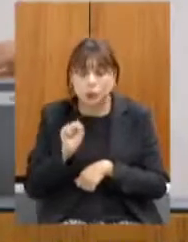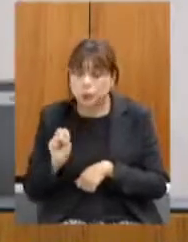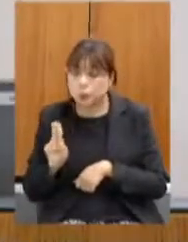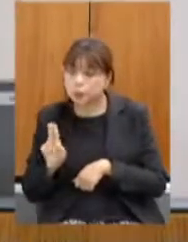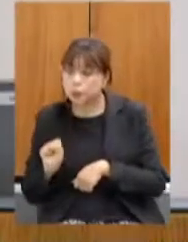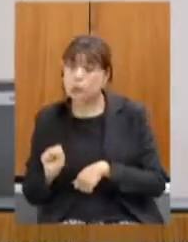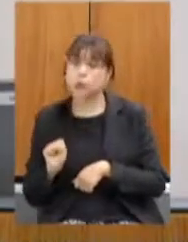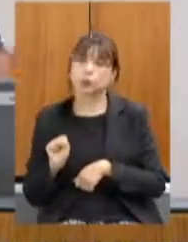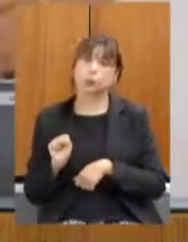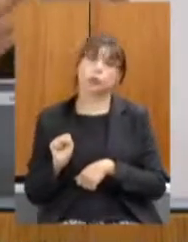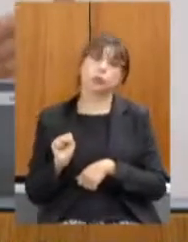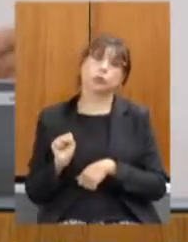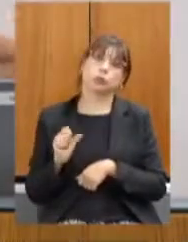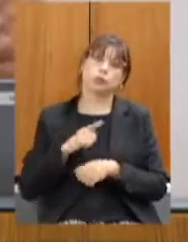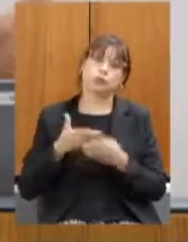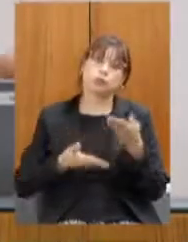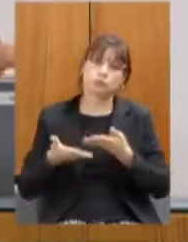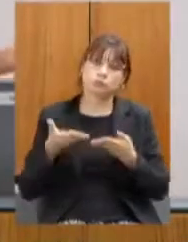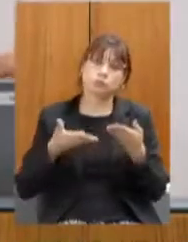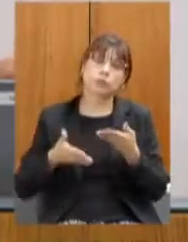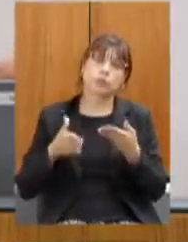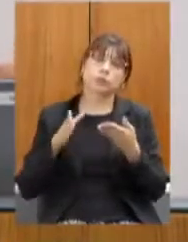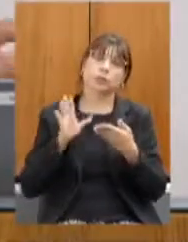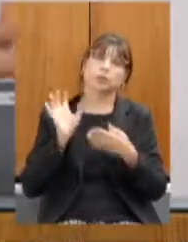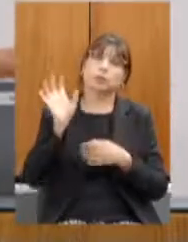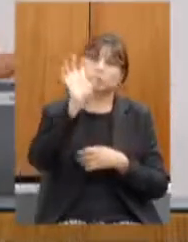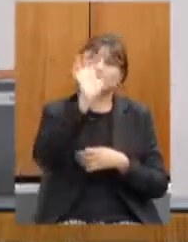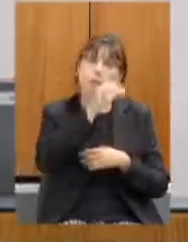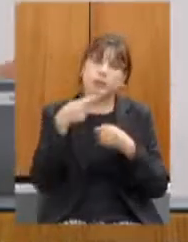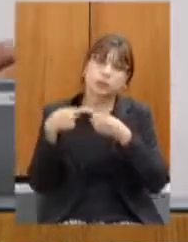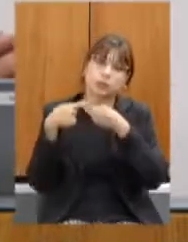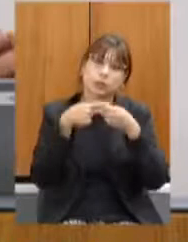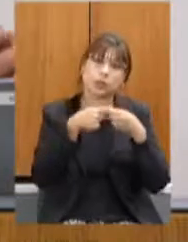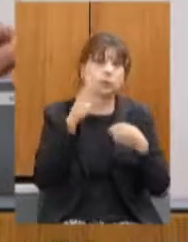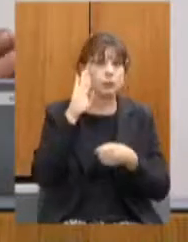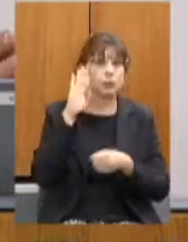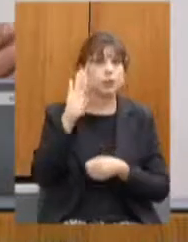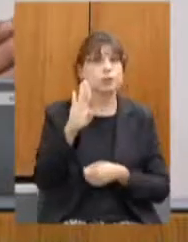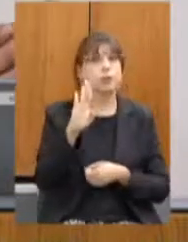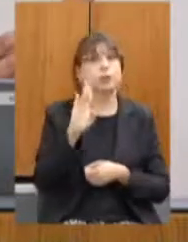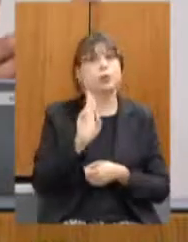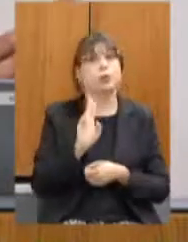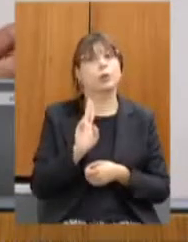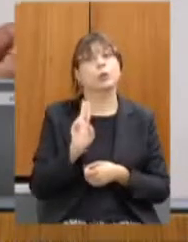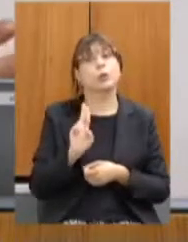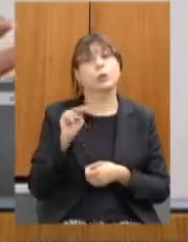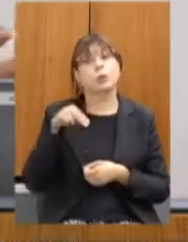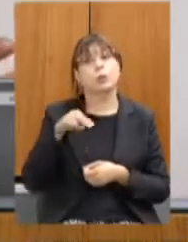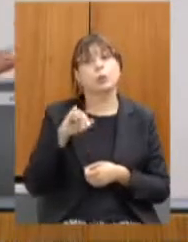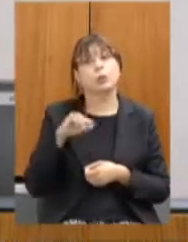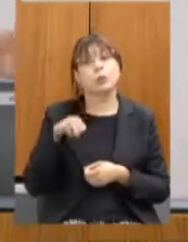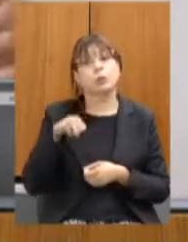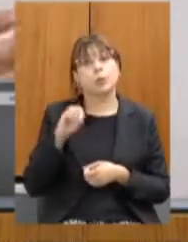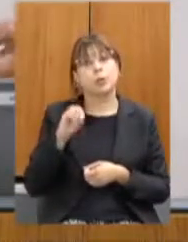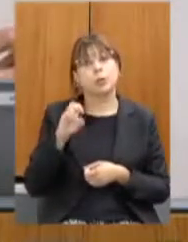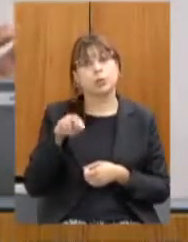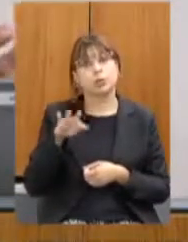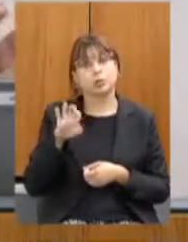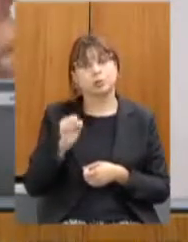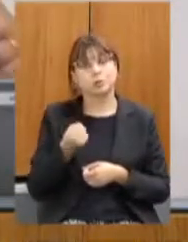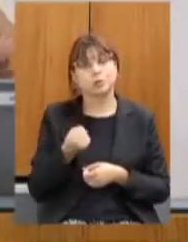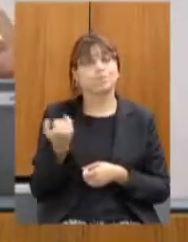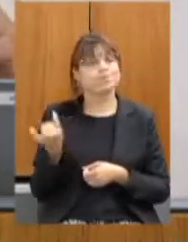atende toda uma vasta região uma marca região e principalmente a nossa unimontes que hoje uma das há